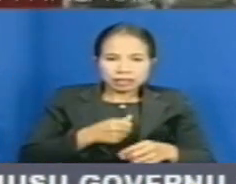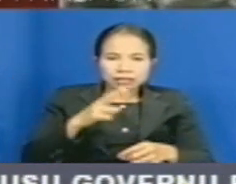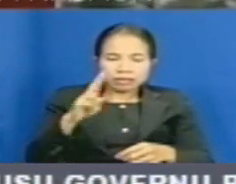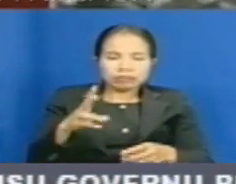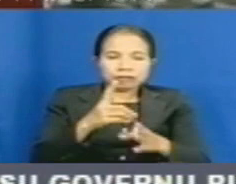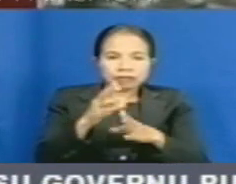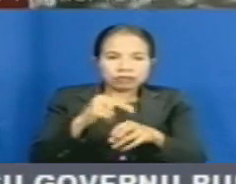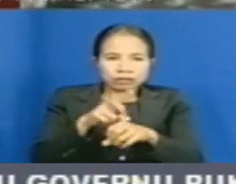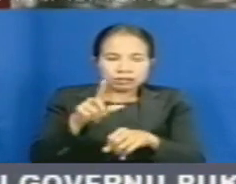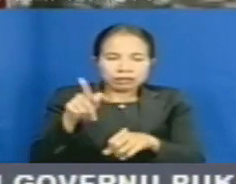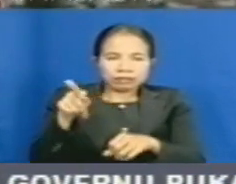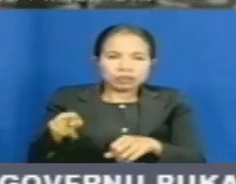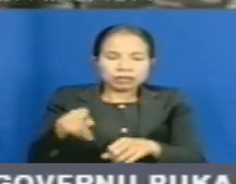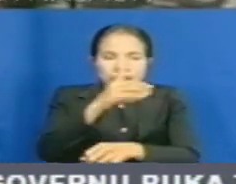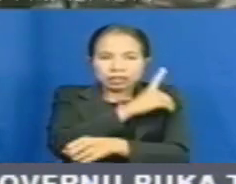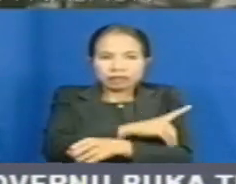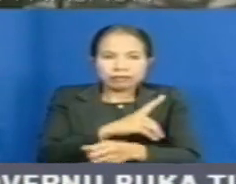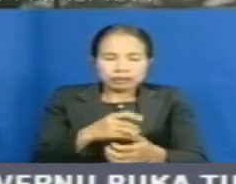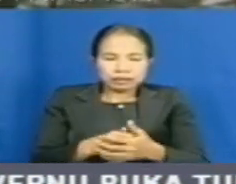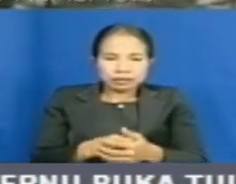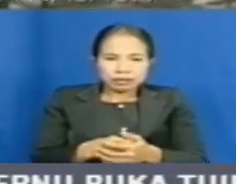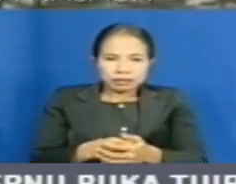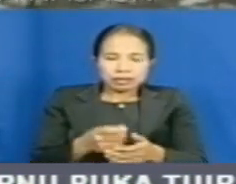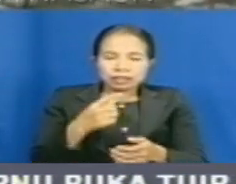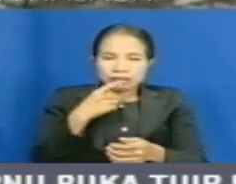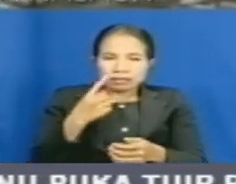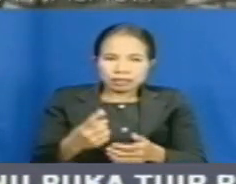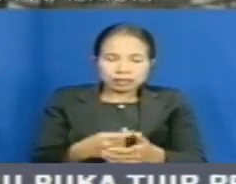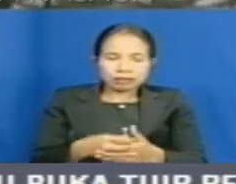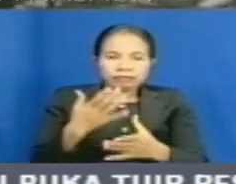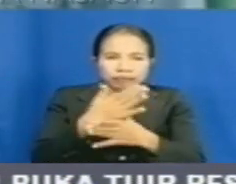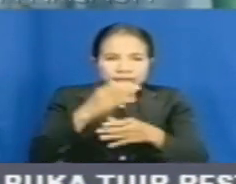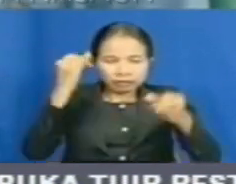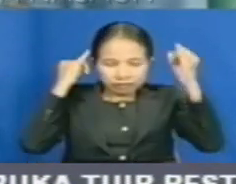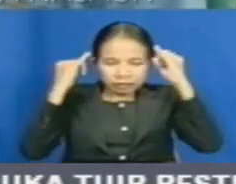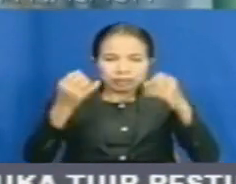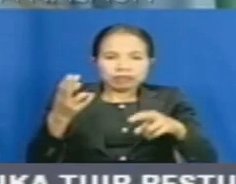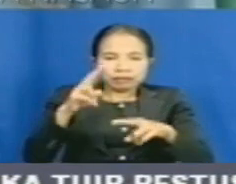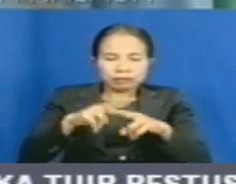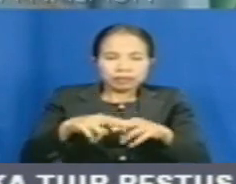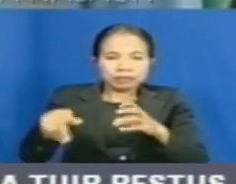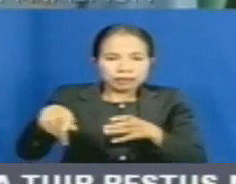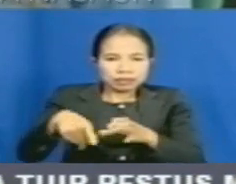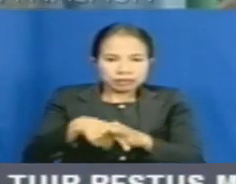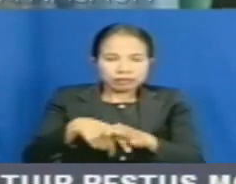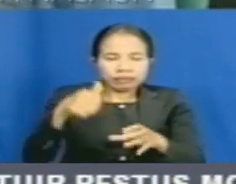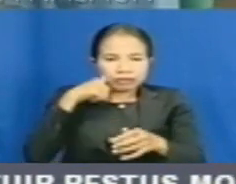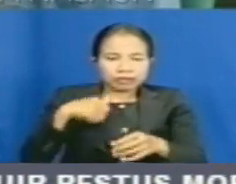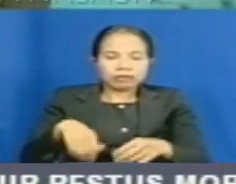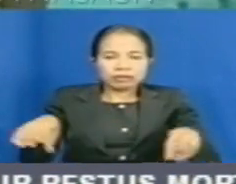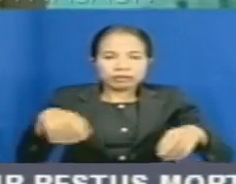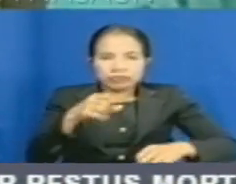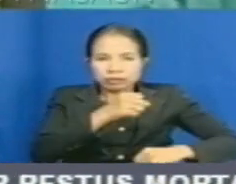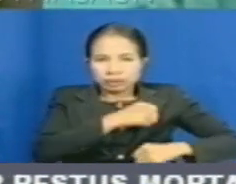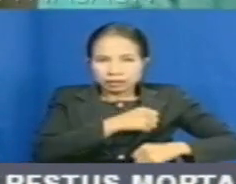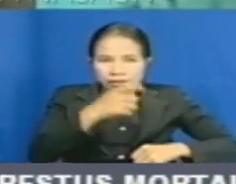Nacional Política e Defesa, Juvenio Guerra da Silva Teten, sensibilização ne atuação taça participação feto e a vida